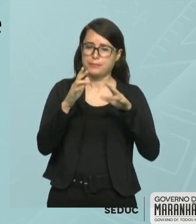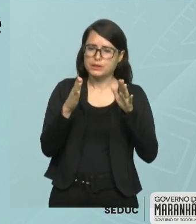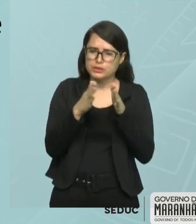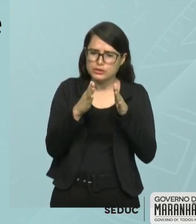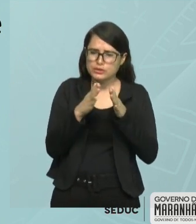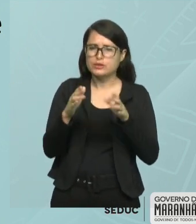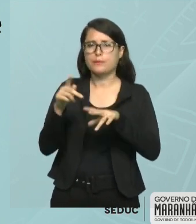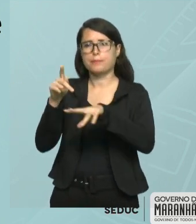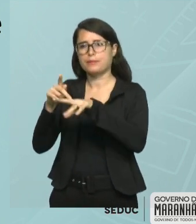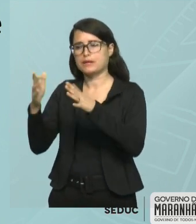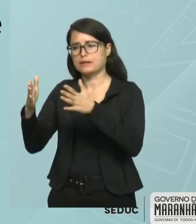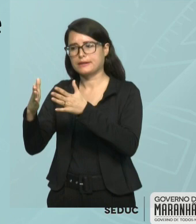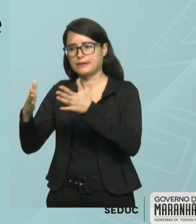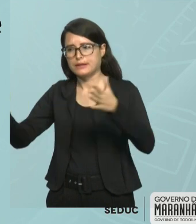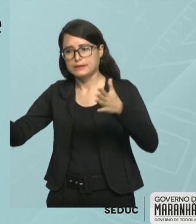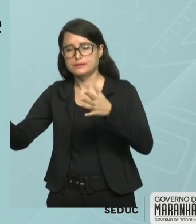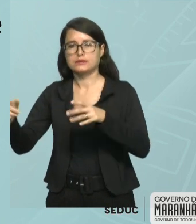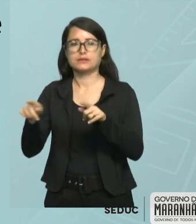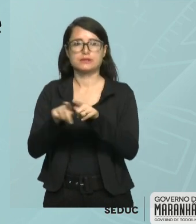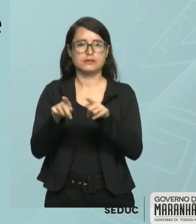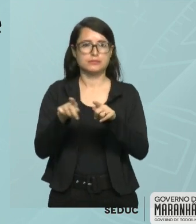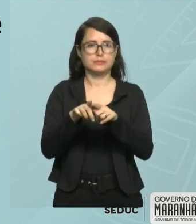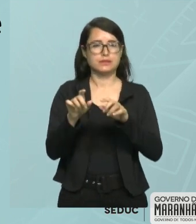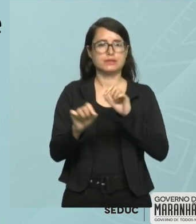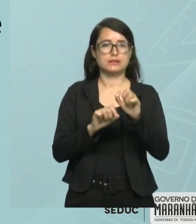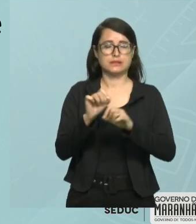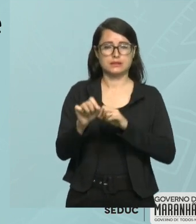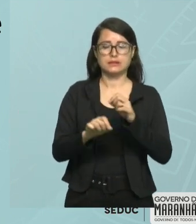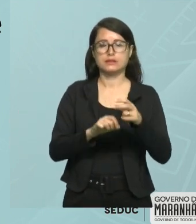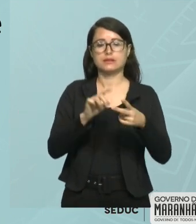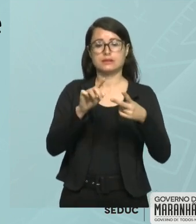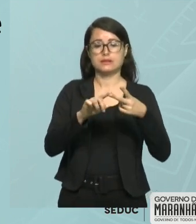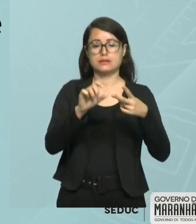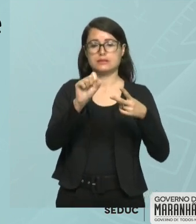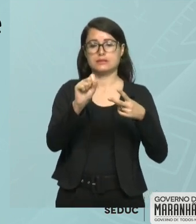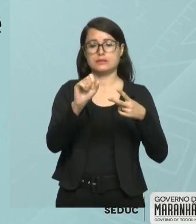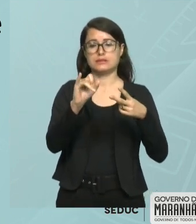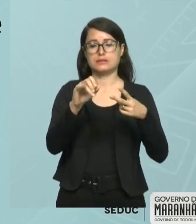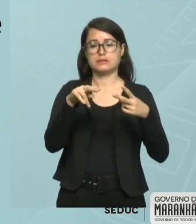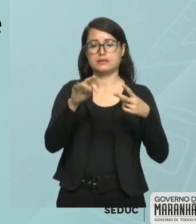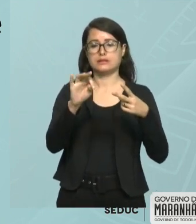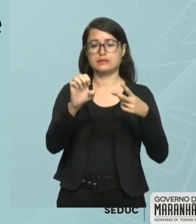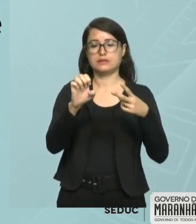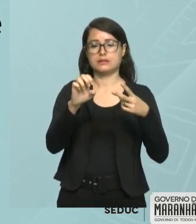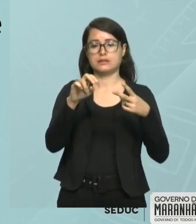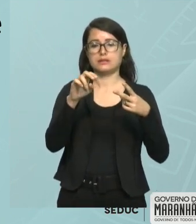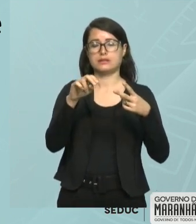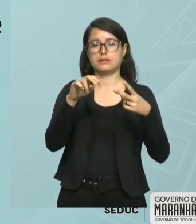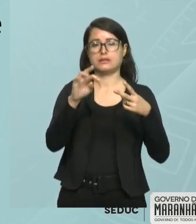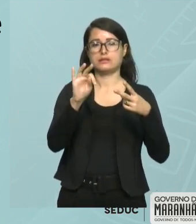a sintética é quando você vai acrescentar sufixos.